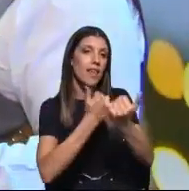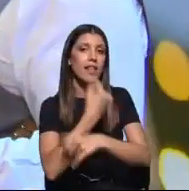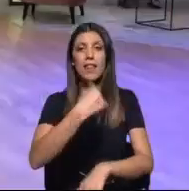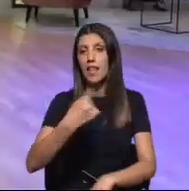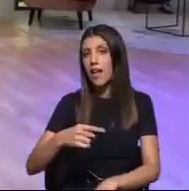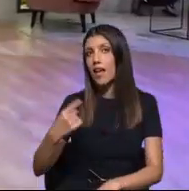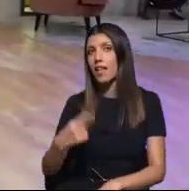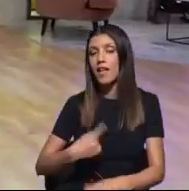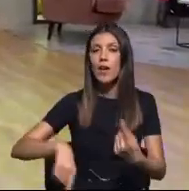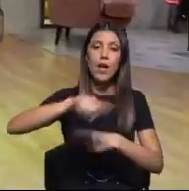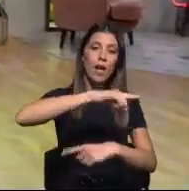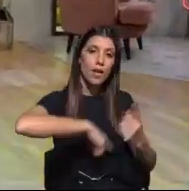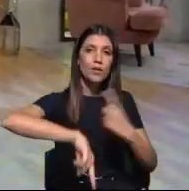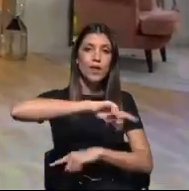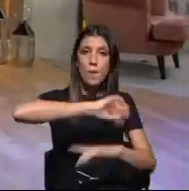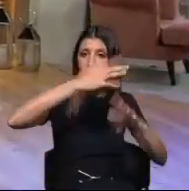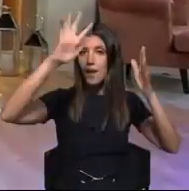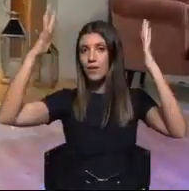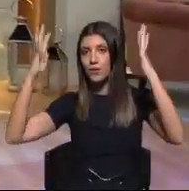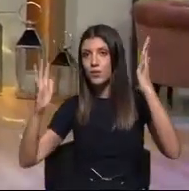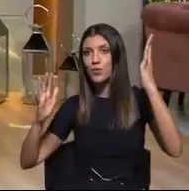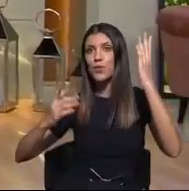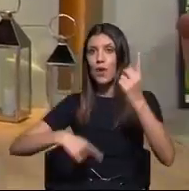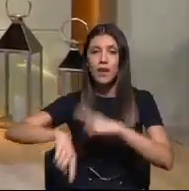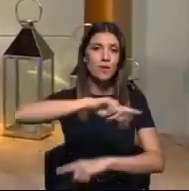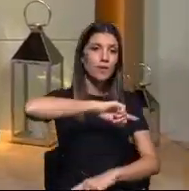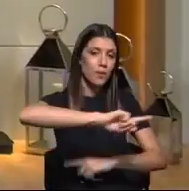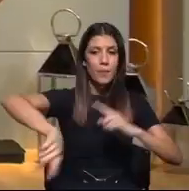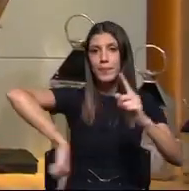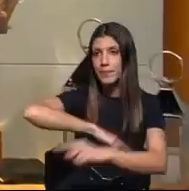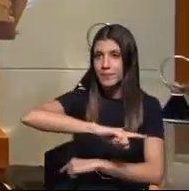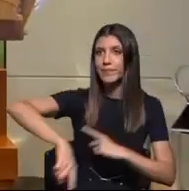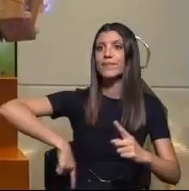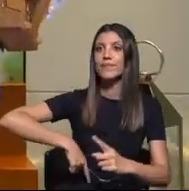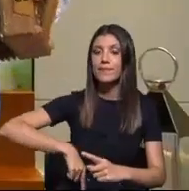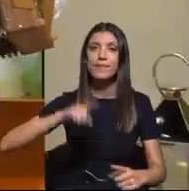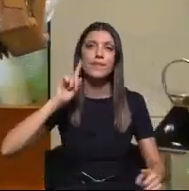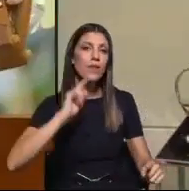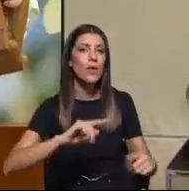tem. Roda, roda de braços no ar, um passo que vai e outro que vem.